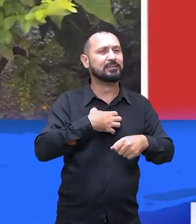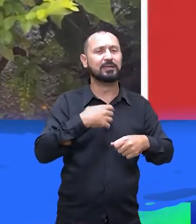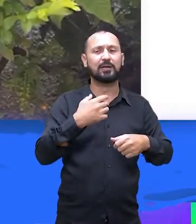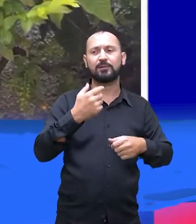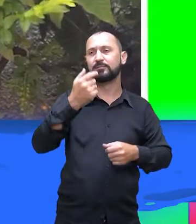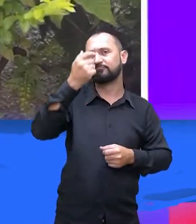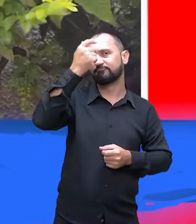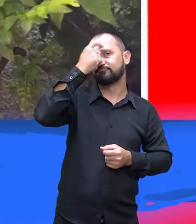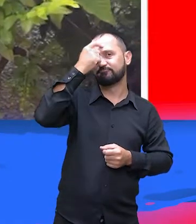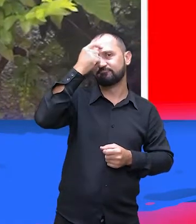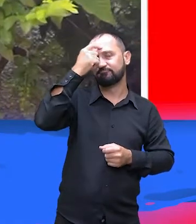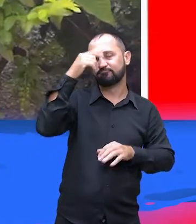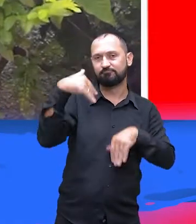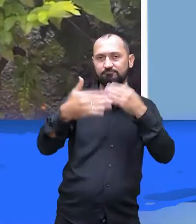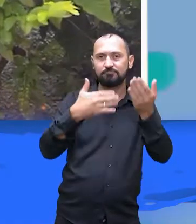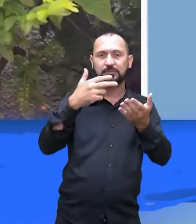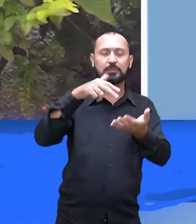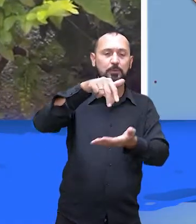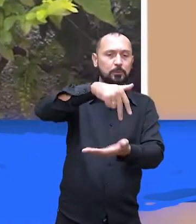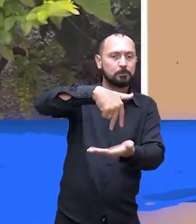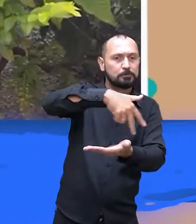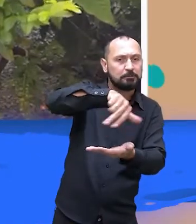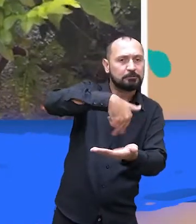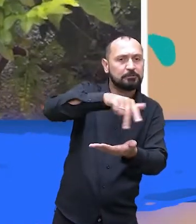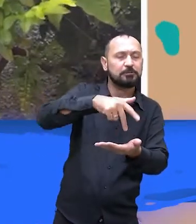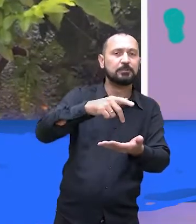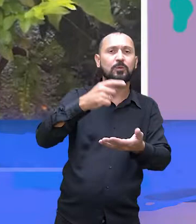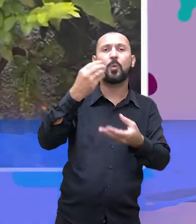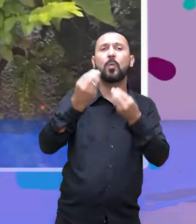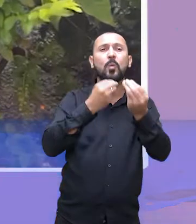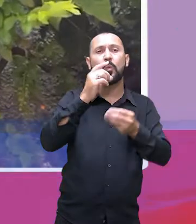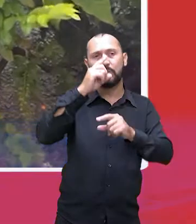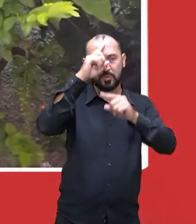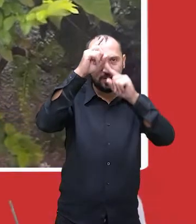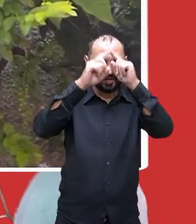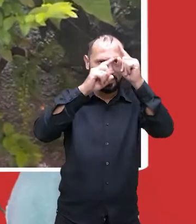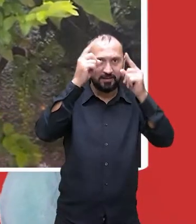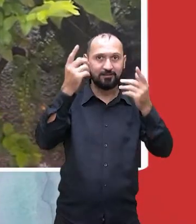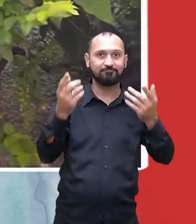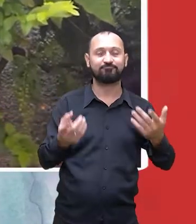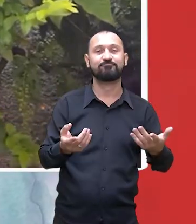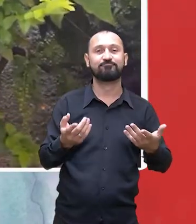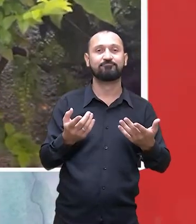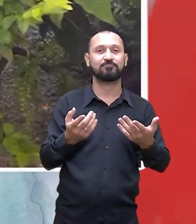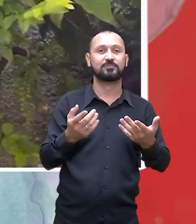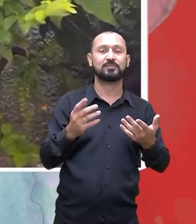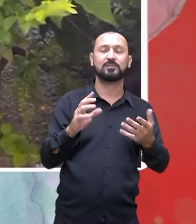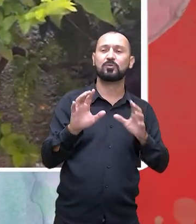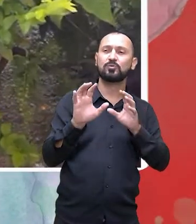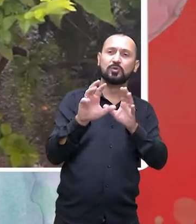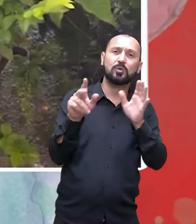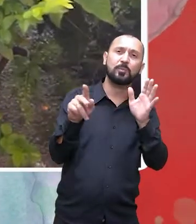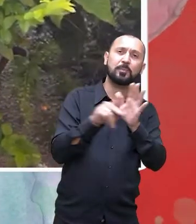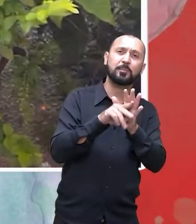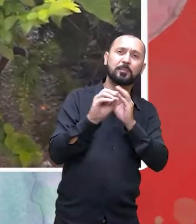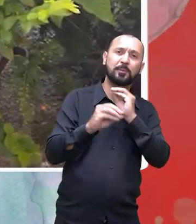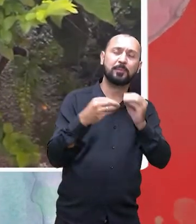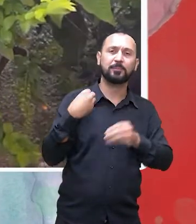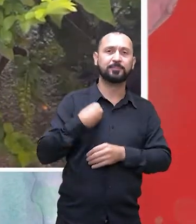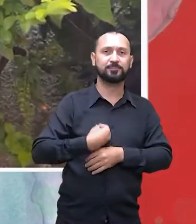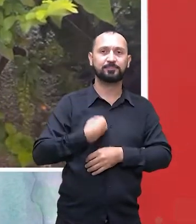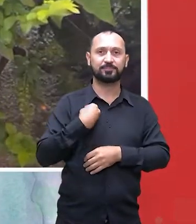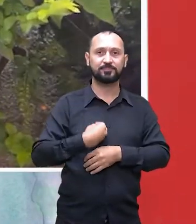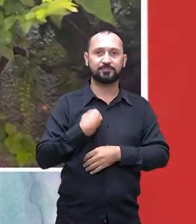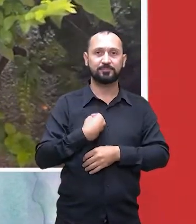em amadurecer nos intérpretes, nos bailarinos, a ideia da criação, que é uma faceta